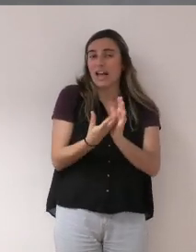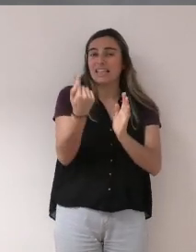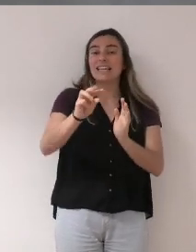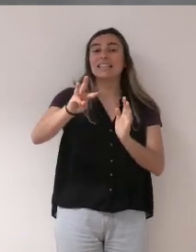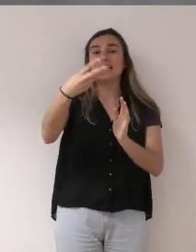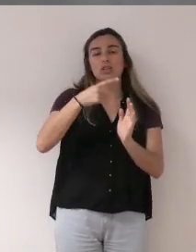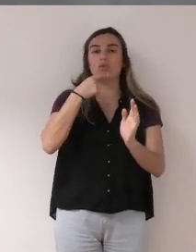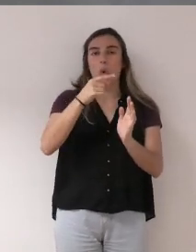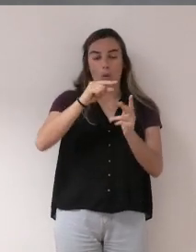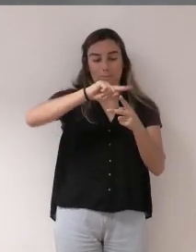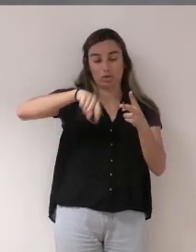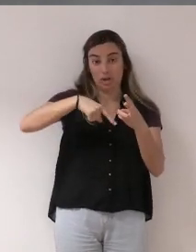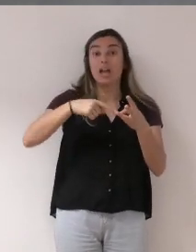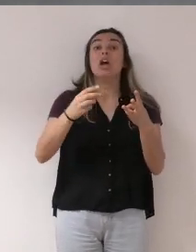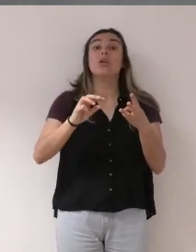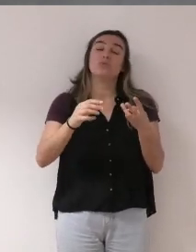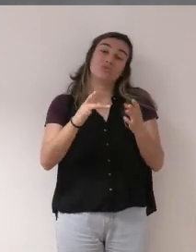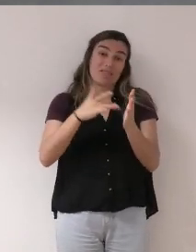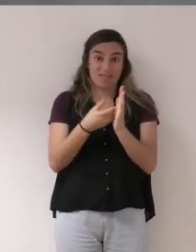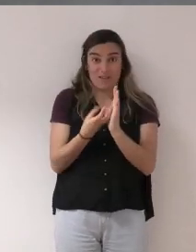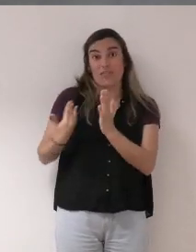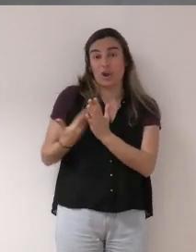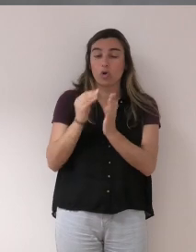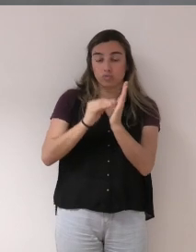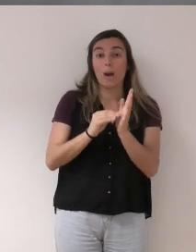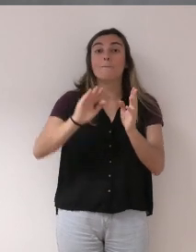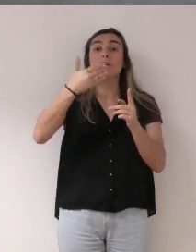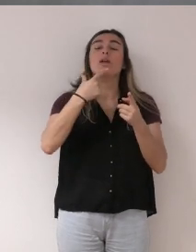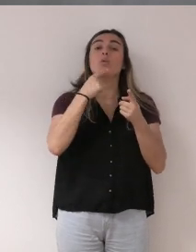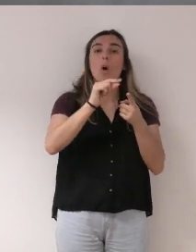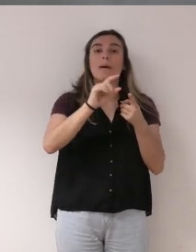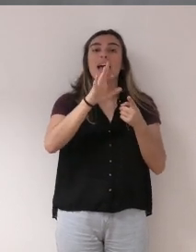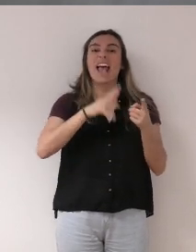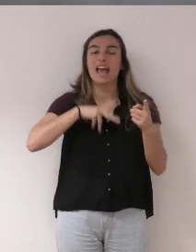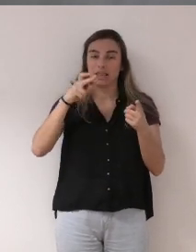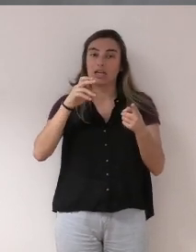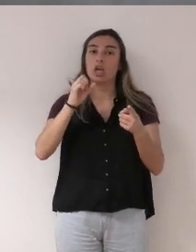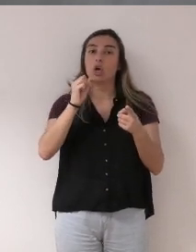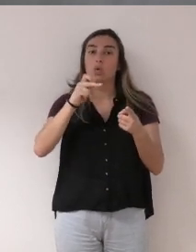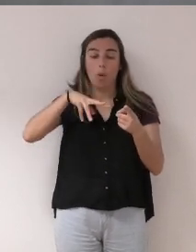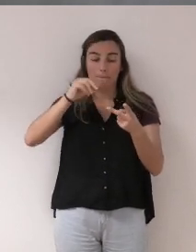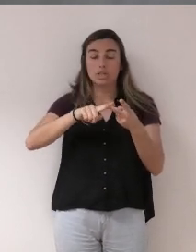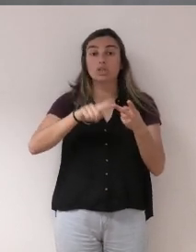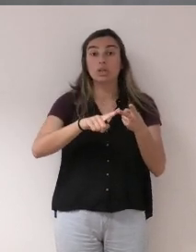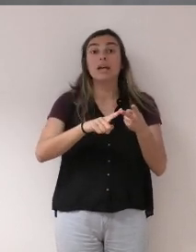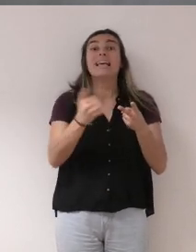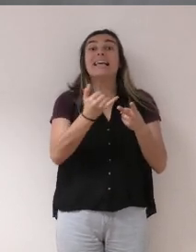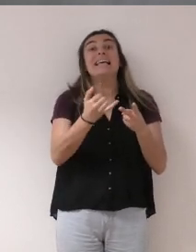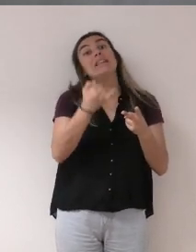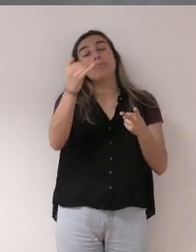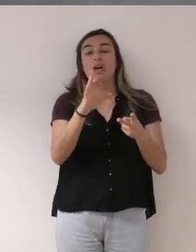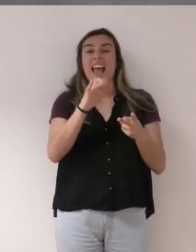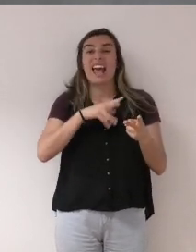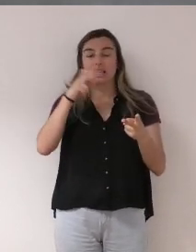três nomes a circular nos livros que existem dele. O primeiro nome foi Hélder Gomes, depois Hélder